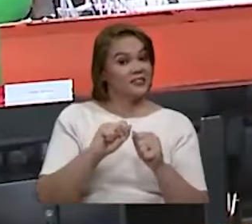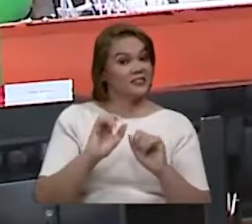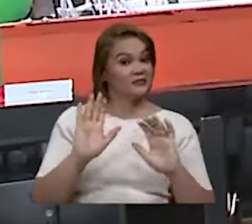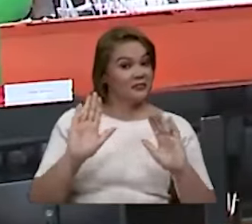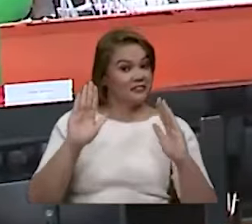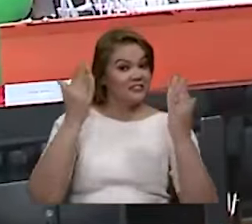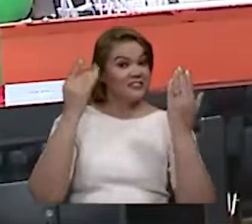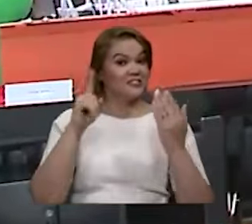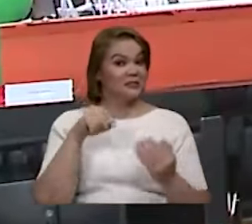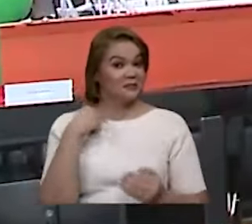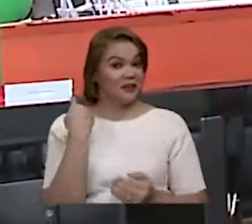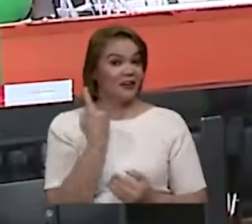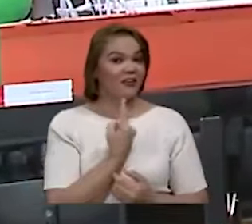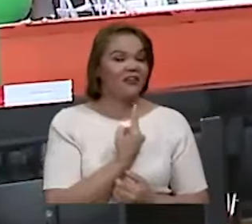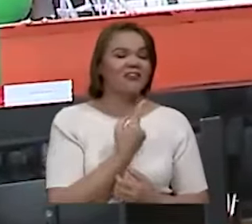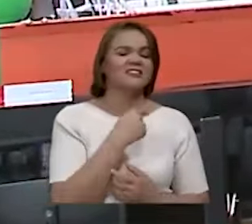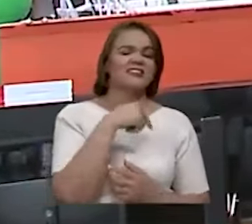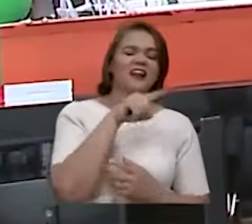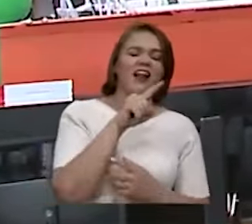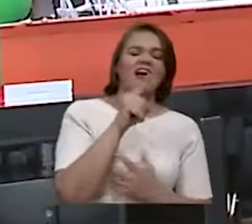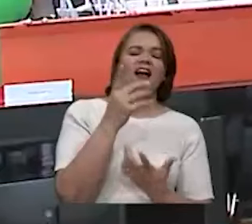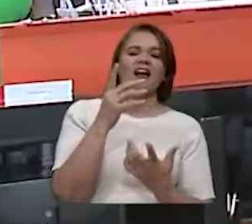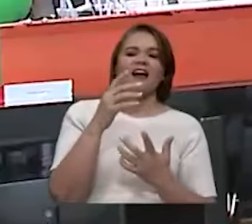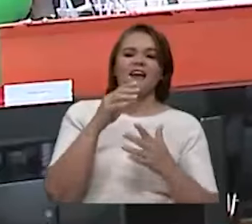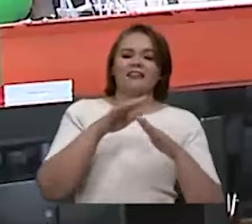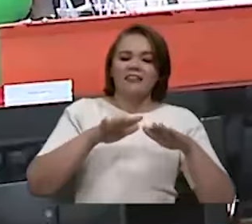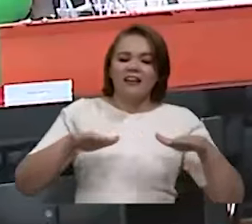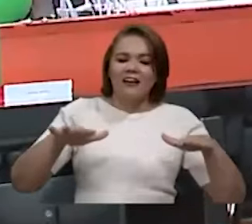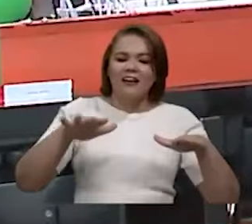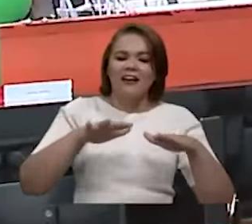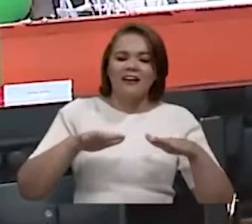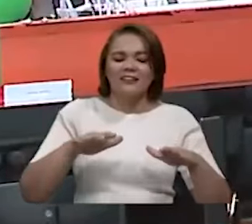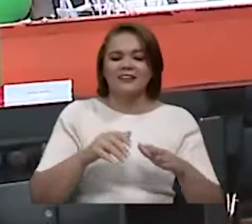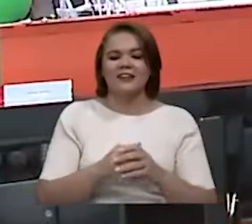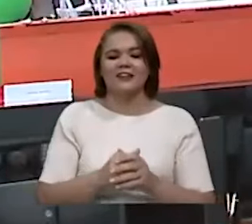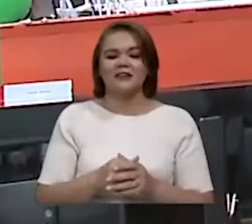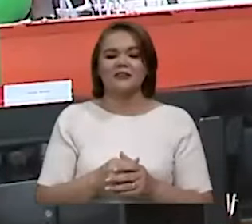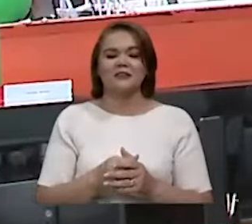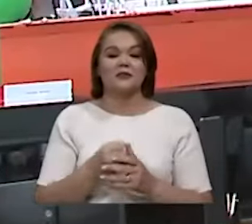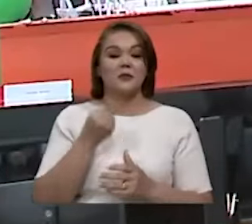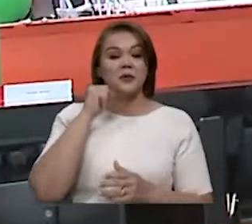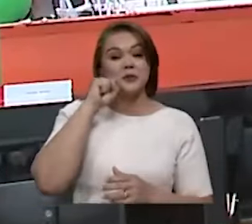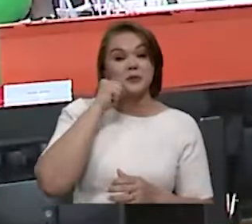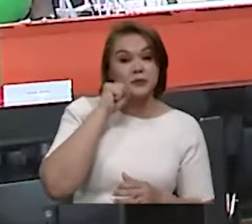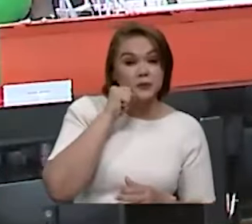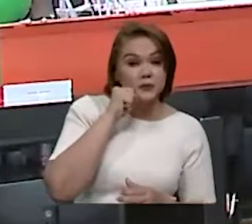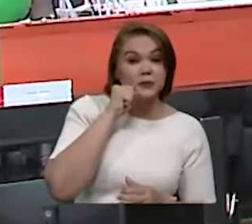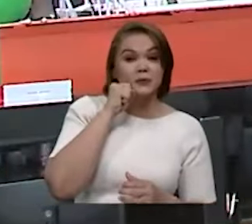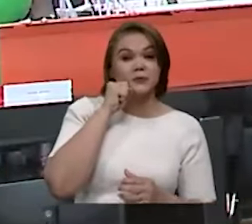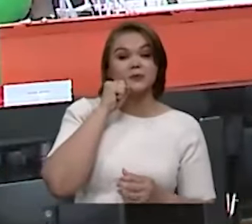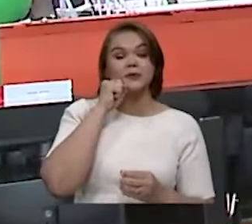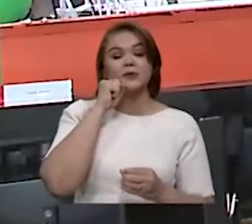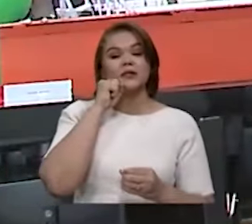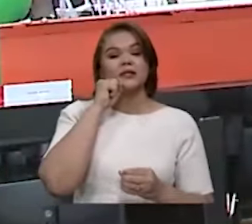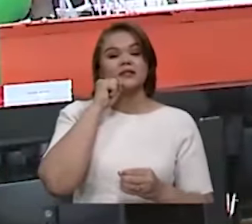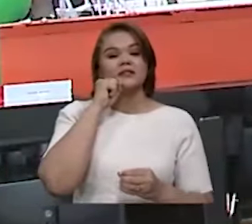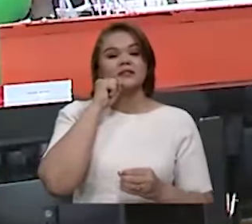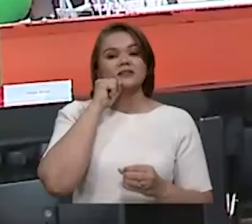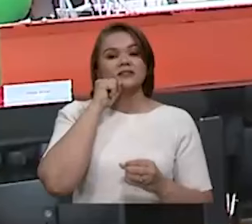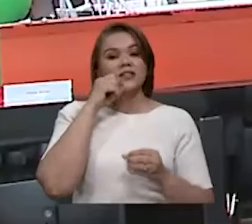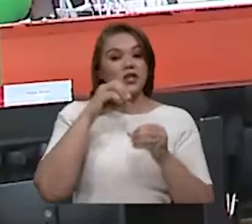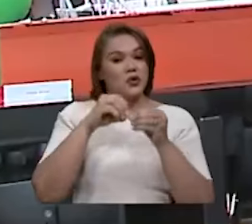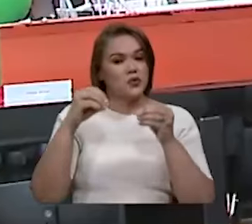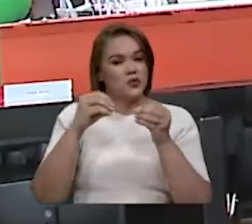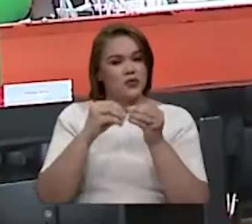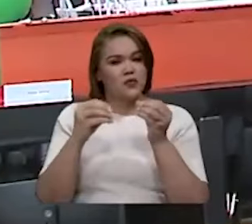receptivo para nós na varanda desse apartamento, tomando um belo suco de uva, ou então com alguns petiscos. Nada